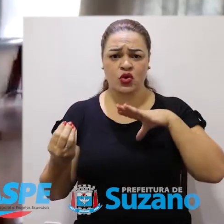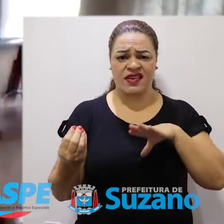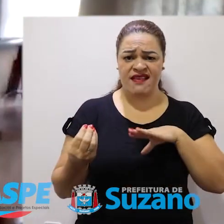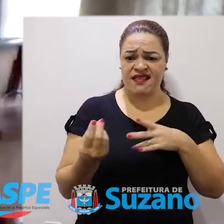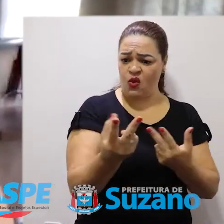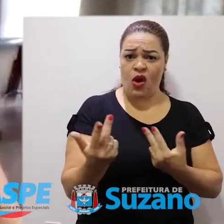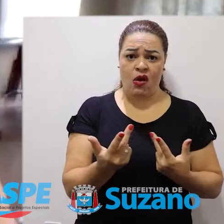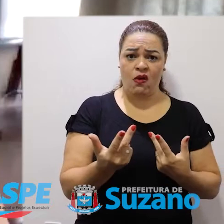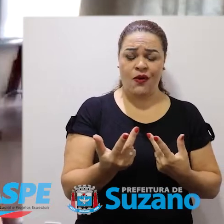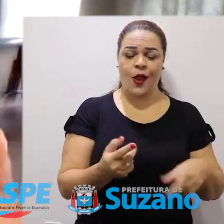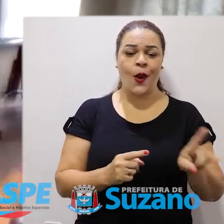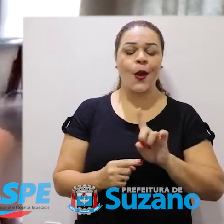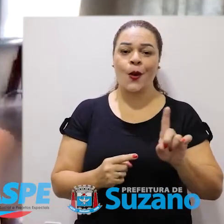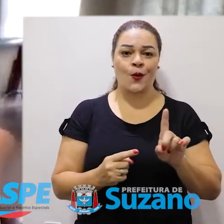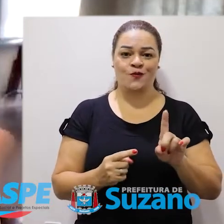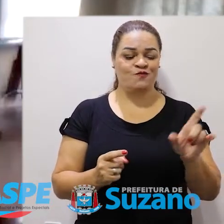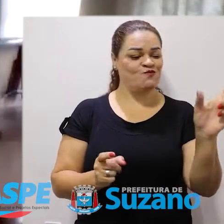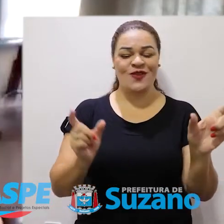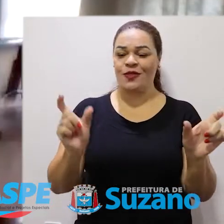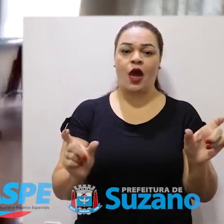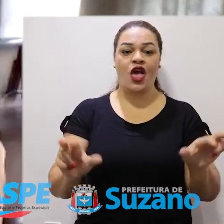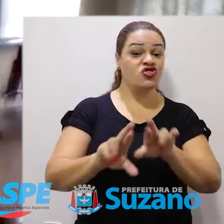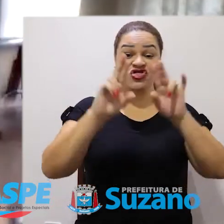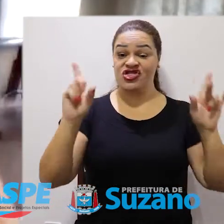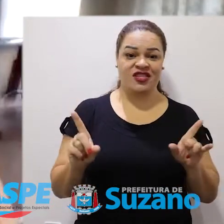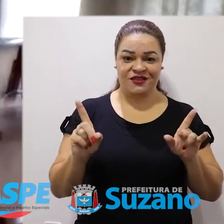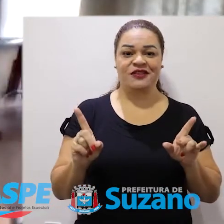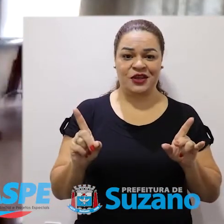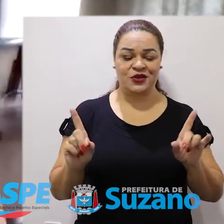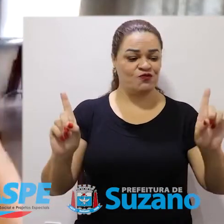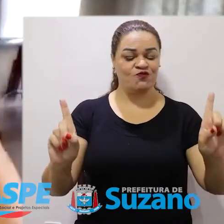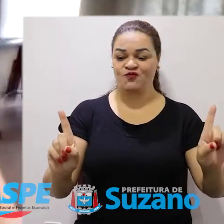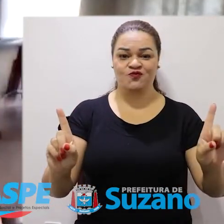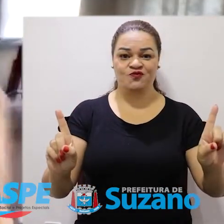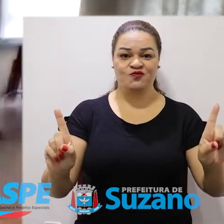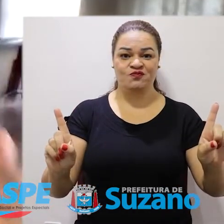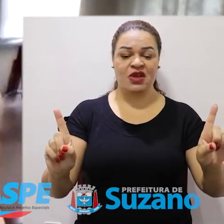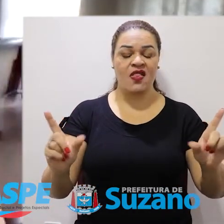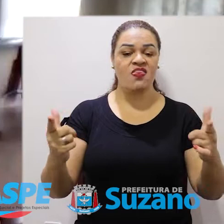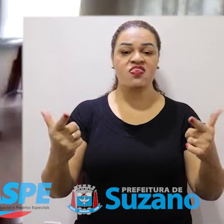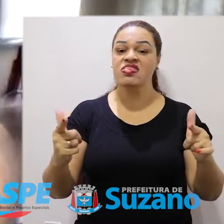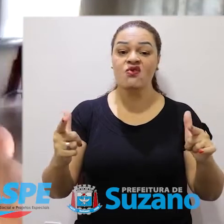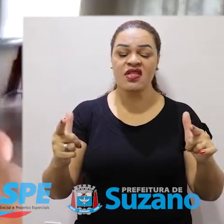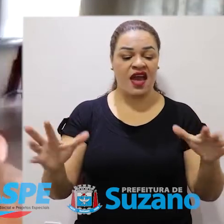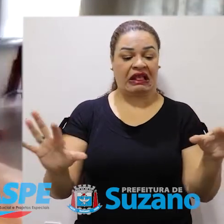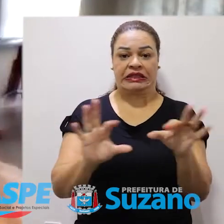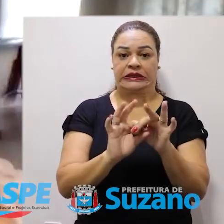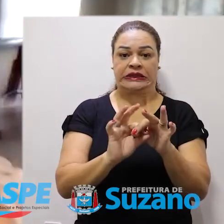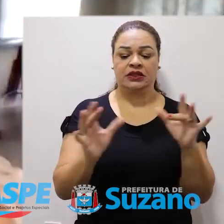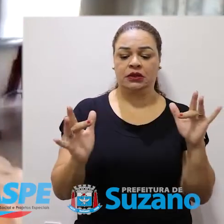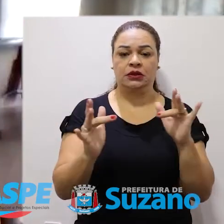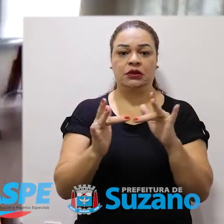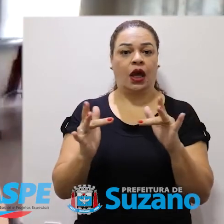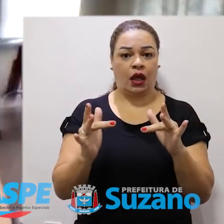Não é a mesma língua. Não, são línguas completamente diferentes e uma não tem relação